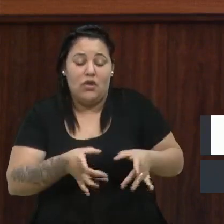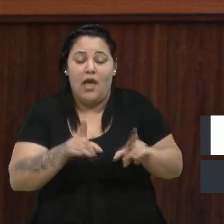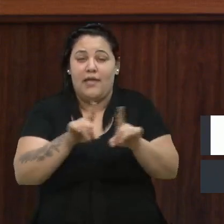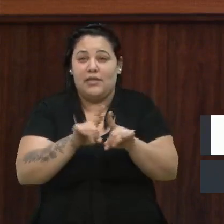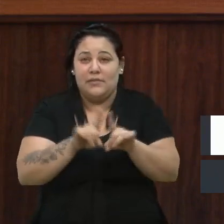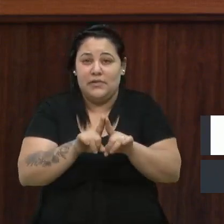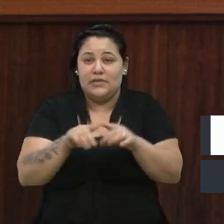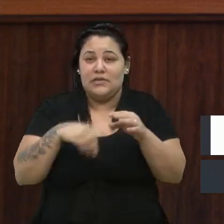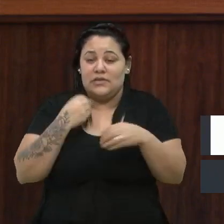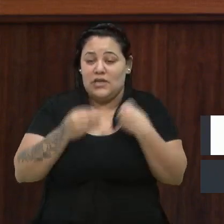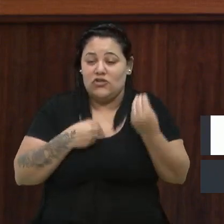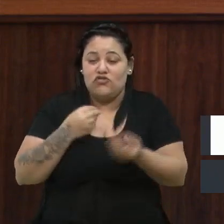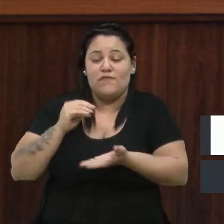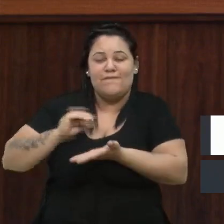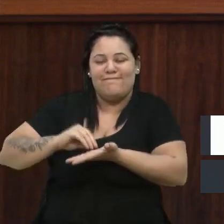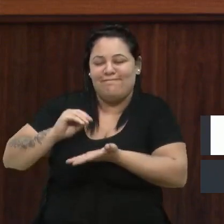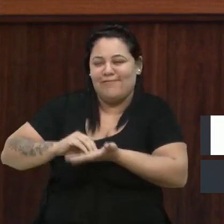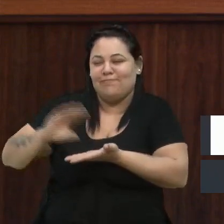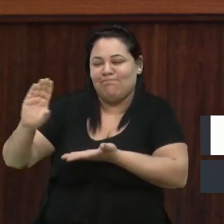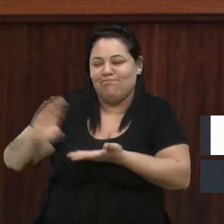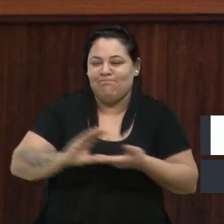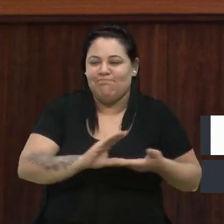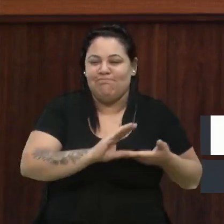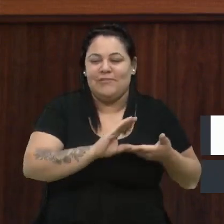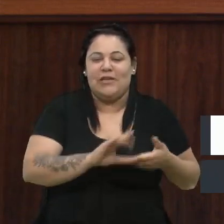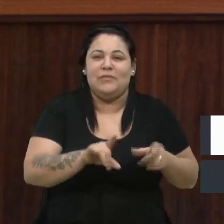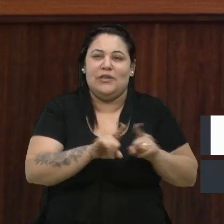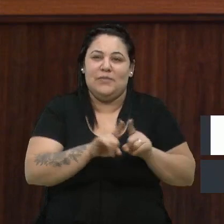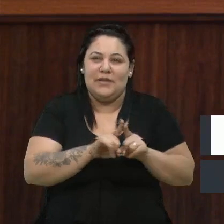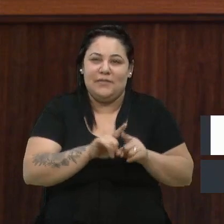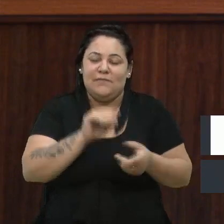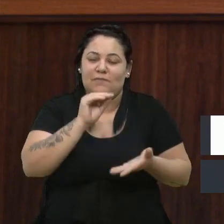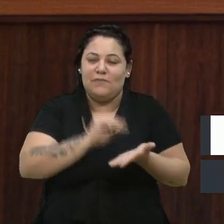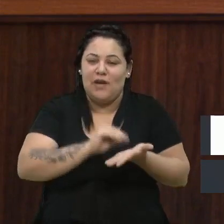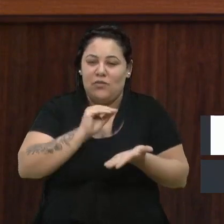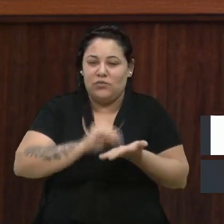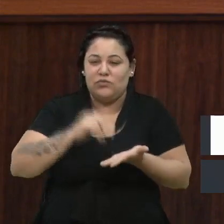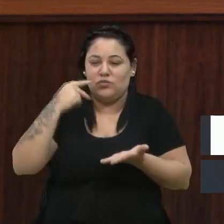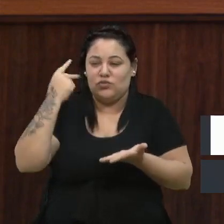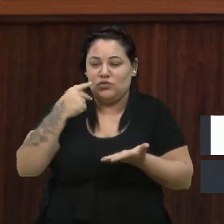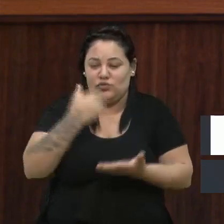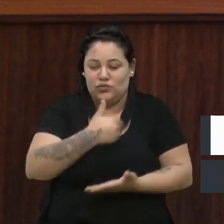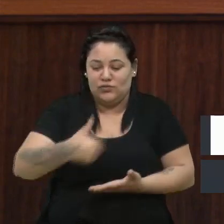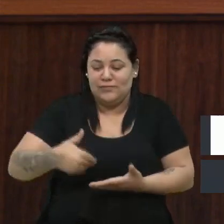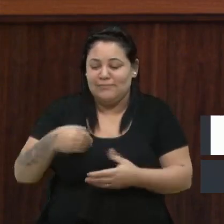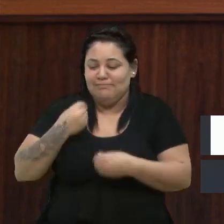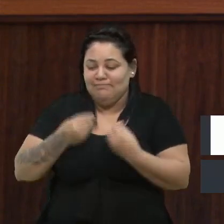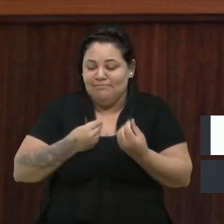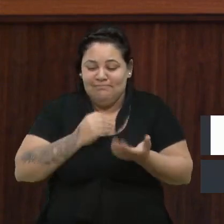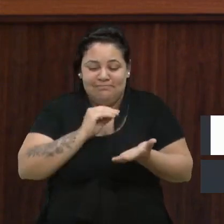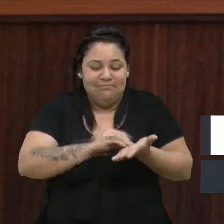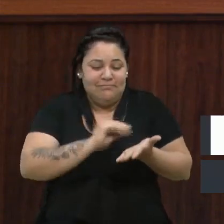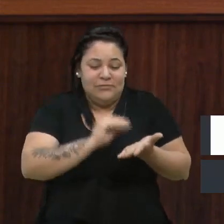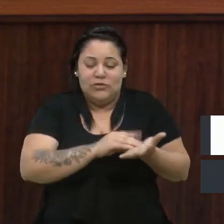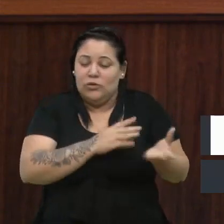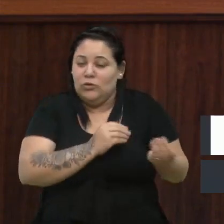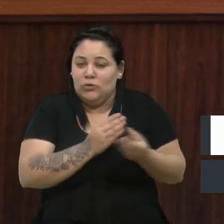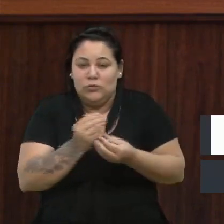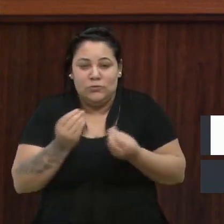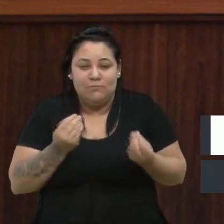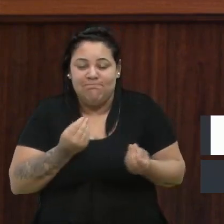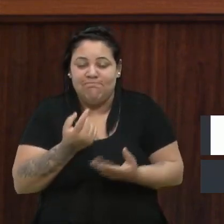lá falta recursos, que sente que lá falta políticas públicas, que sente que lá falta de fato um